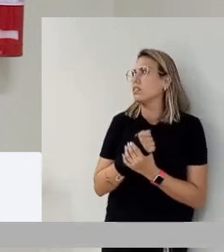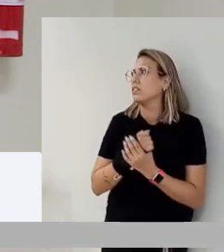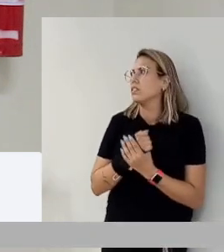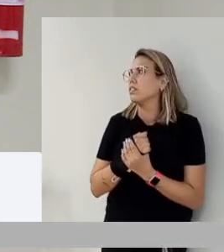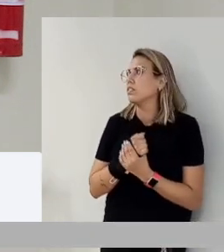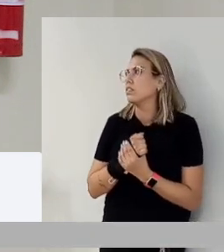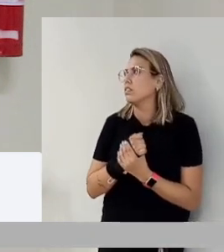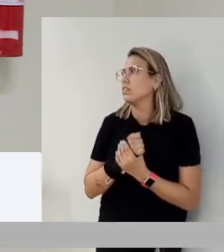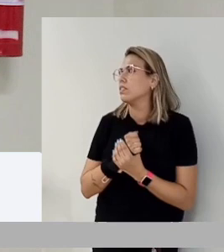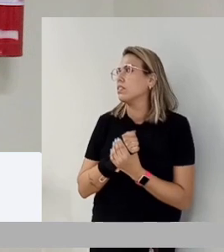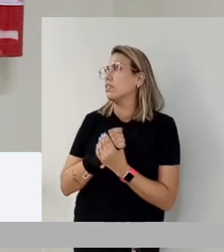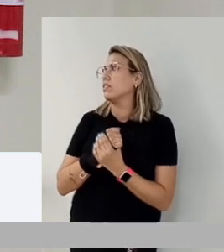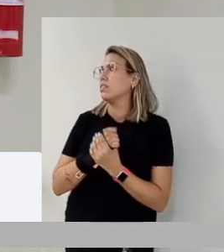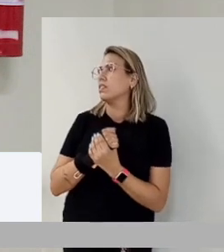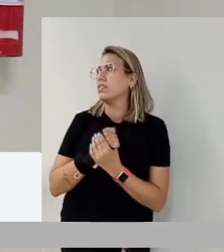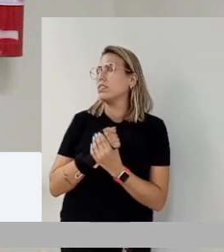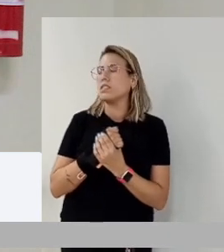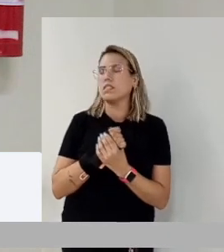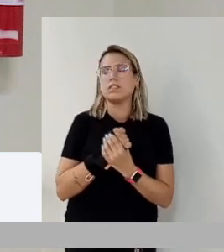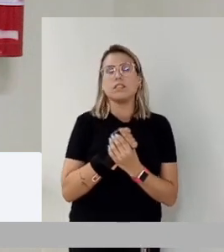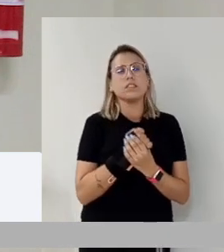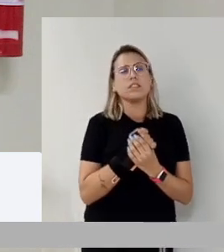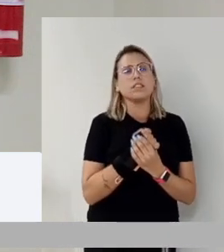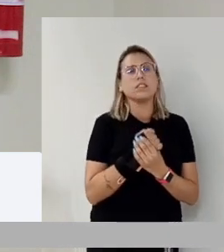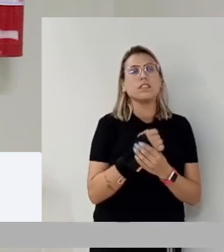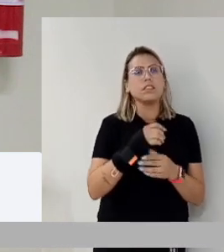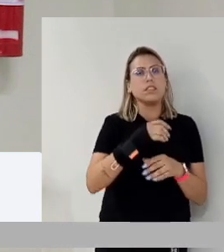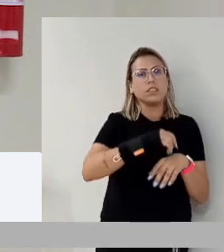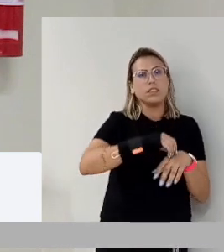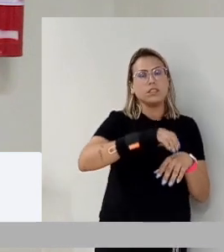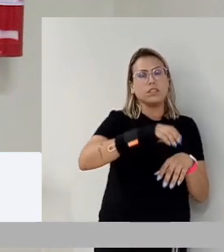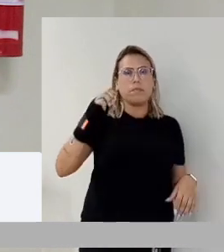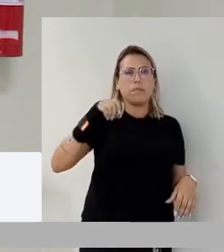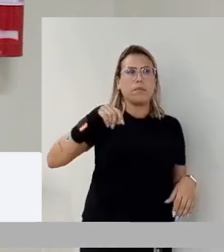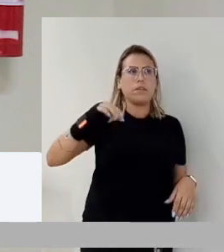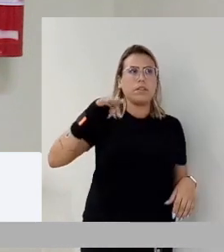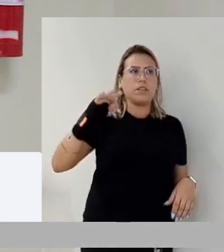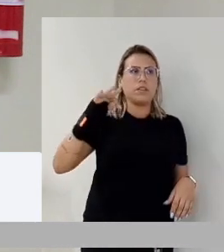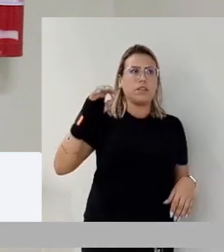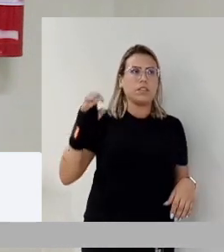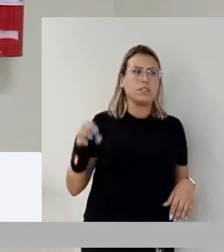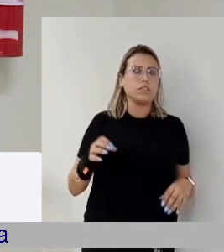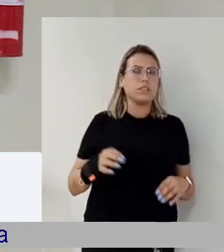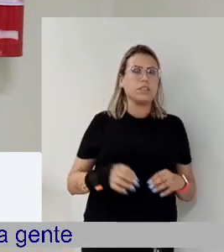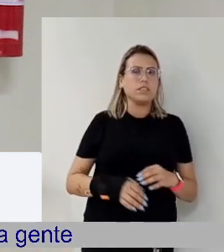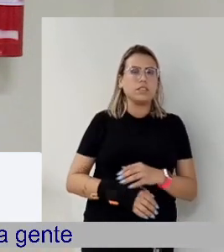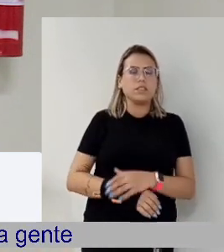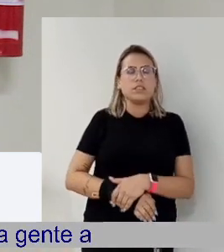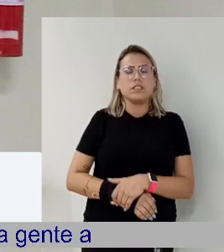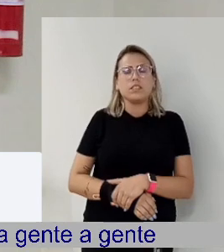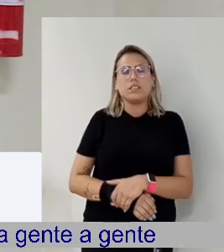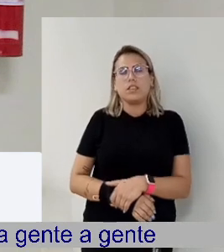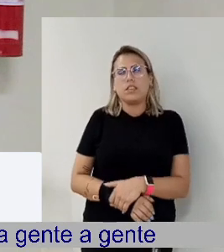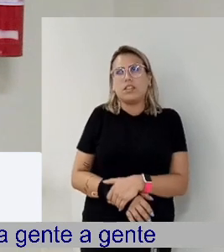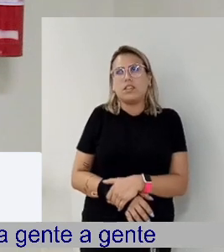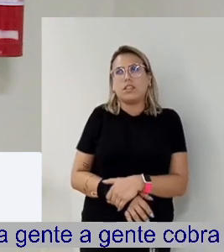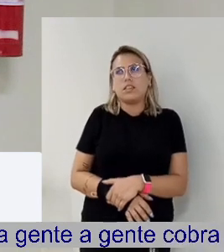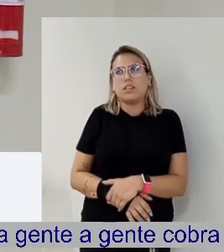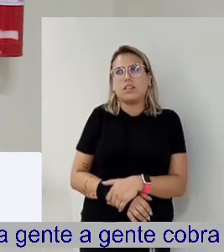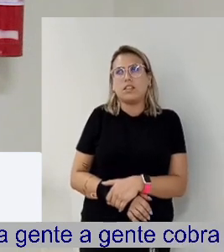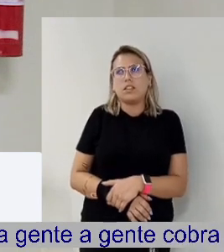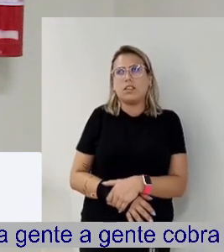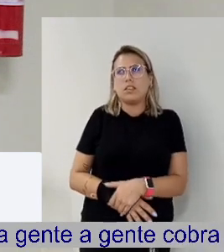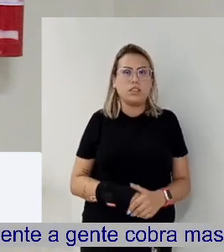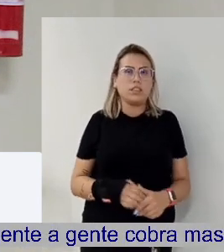luminária distribuição de semente né do governo hora de plantar a gente a gente cobra